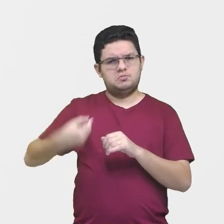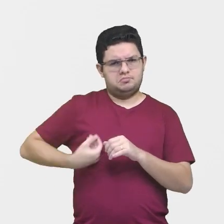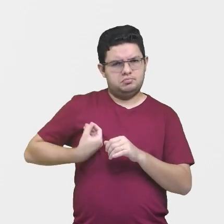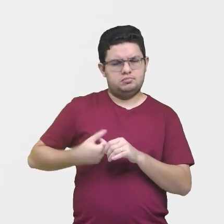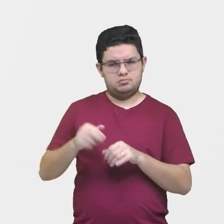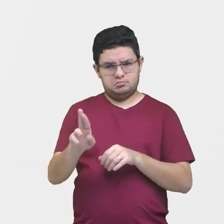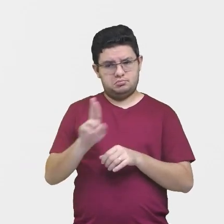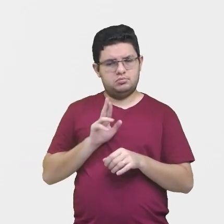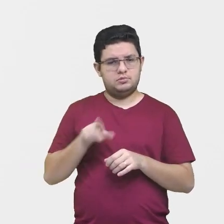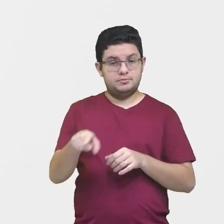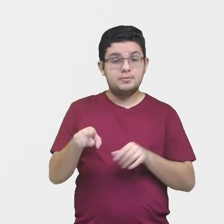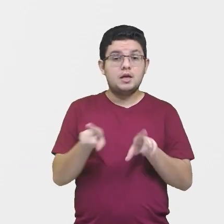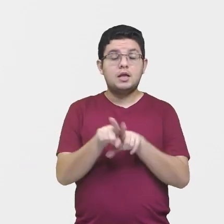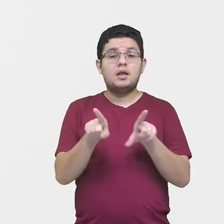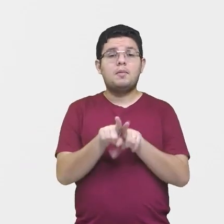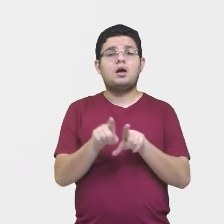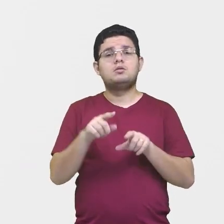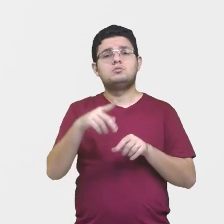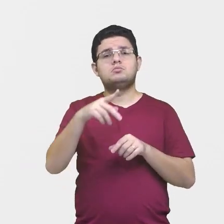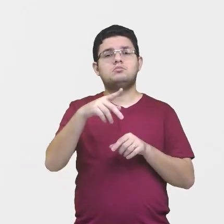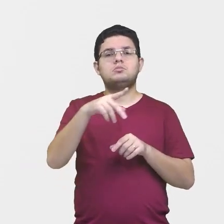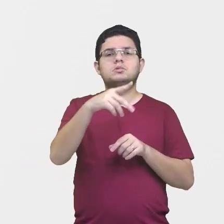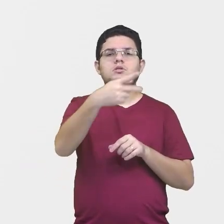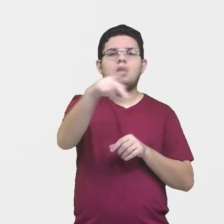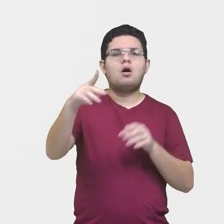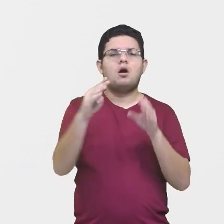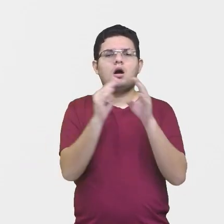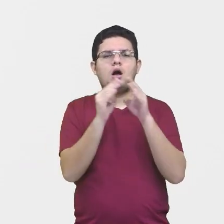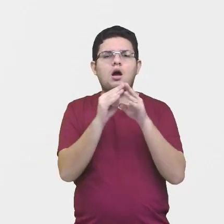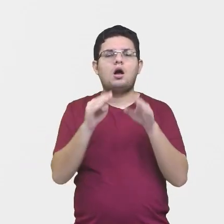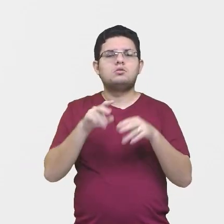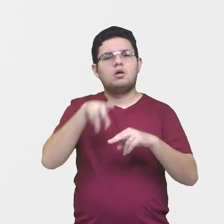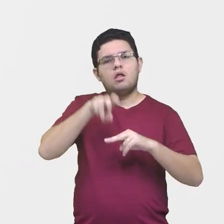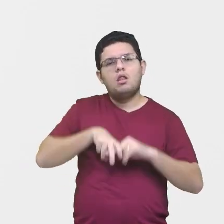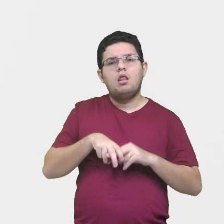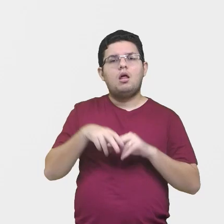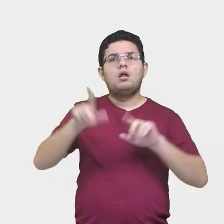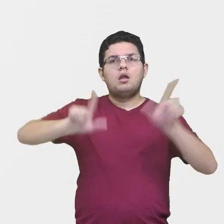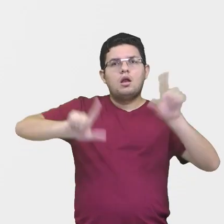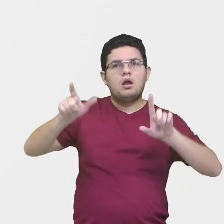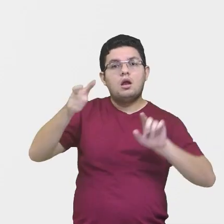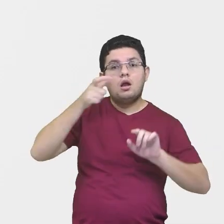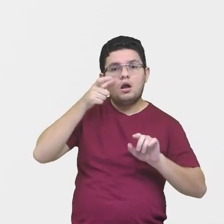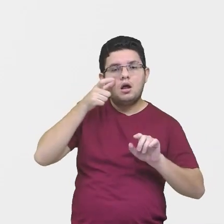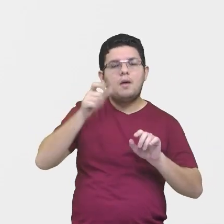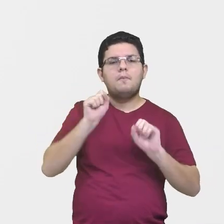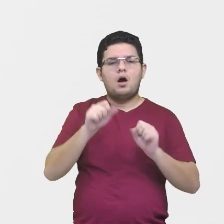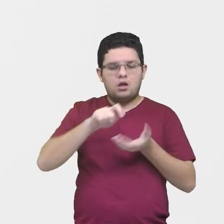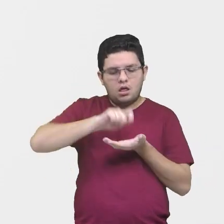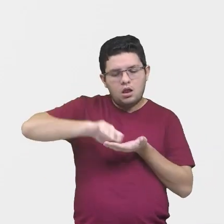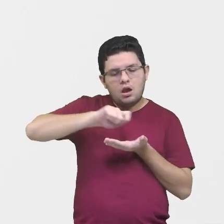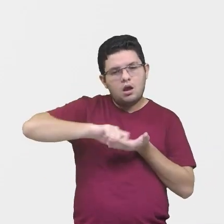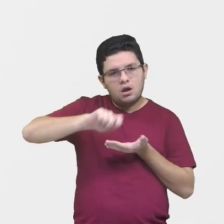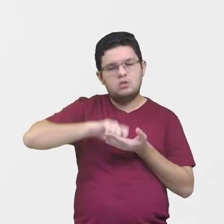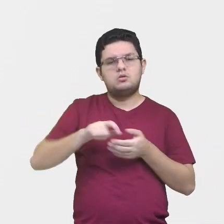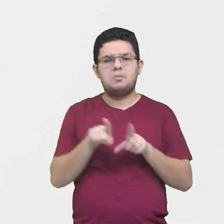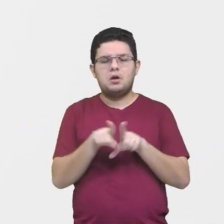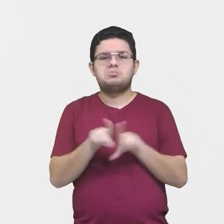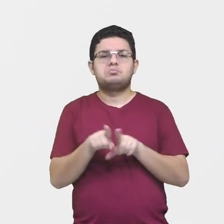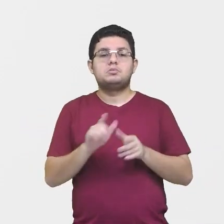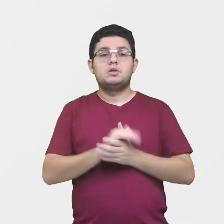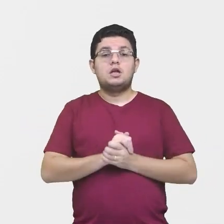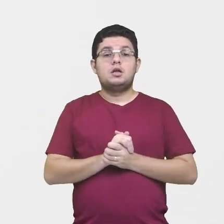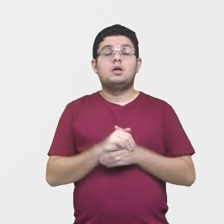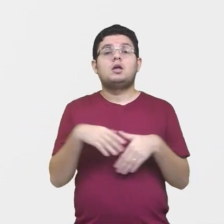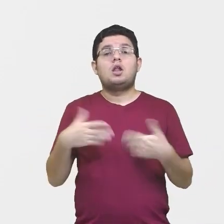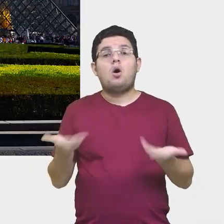pela televisão, não é? E essa é a pergunta: qual desses museus você gostaria de visitar?